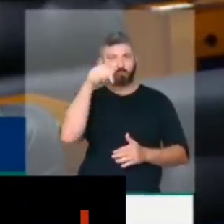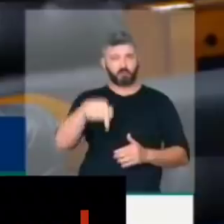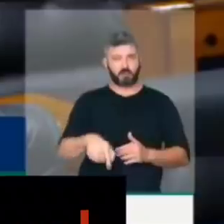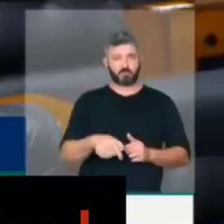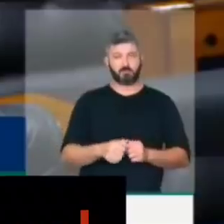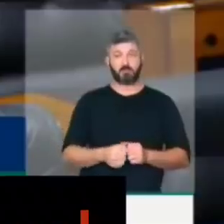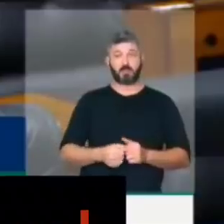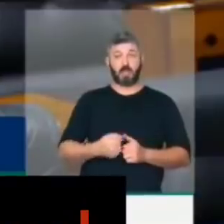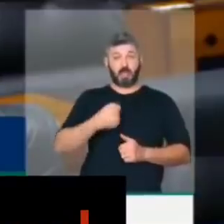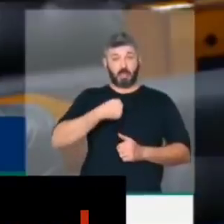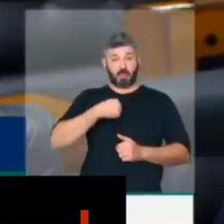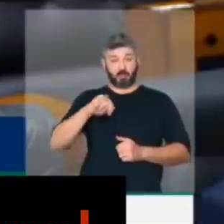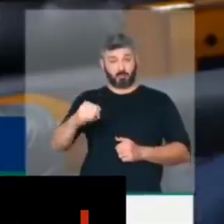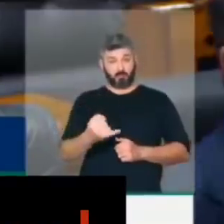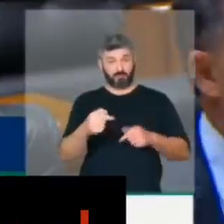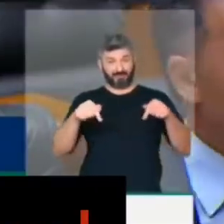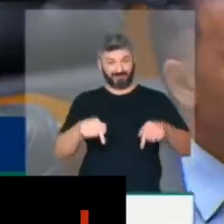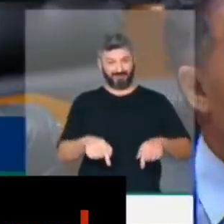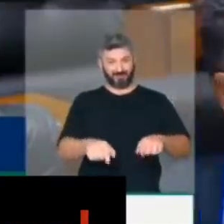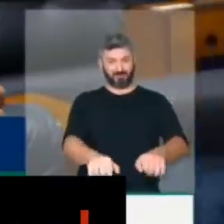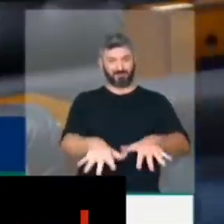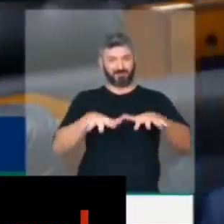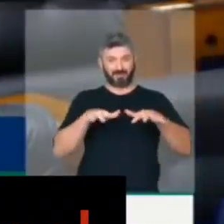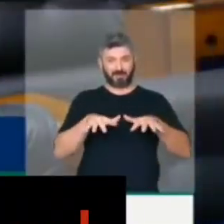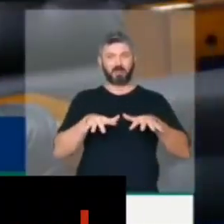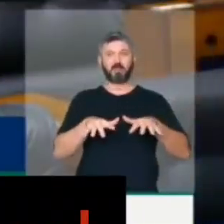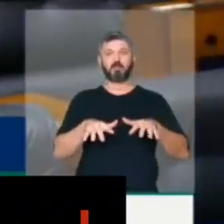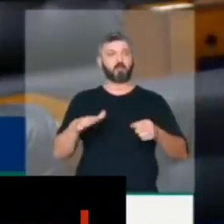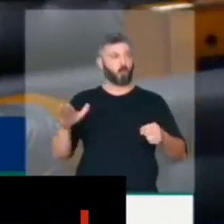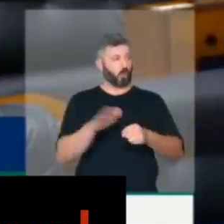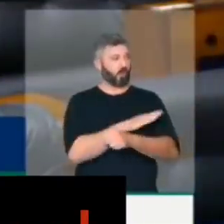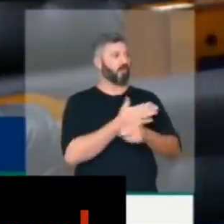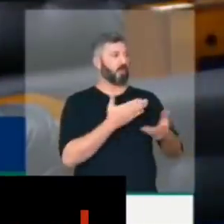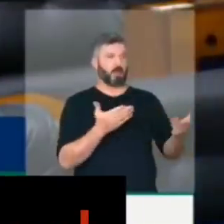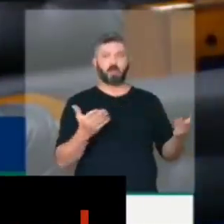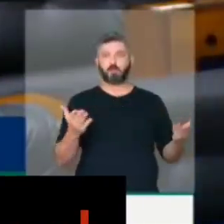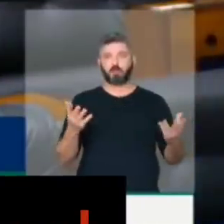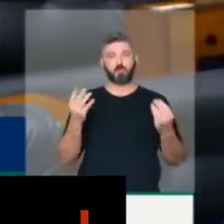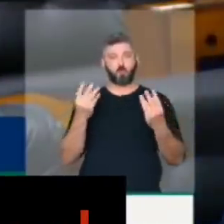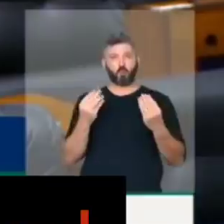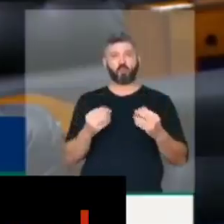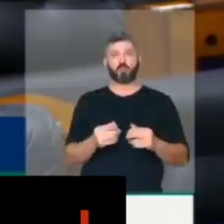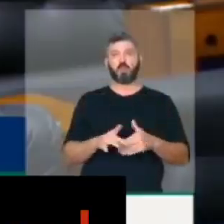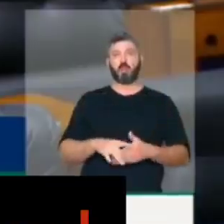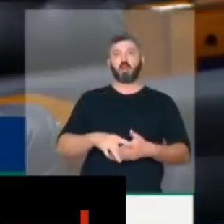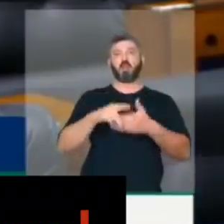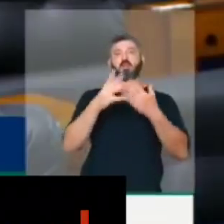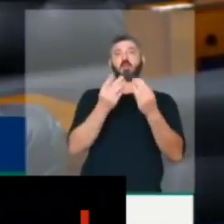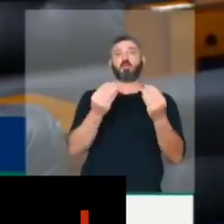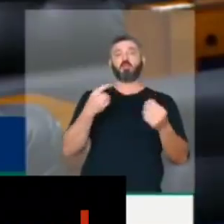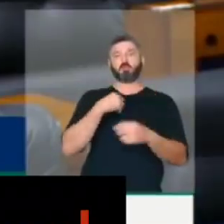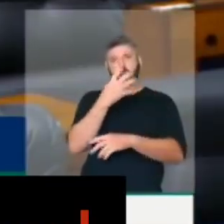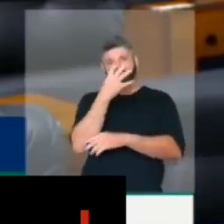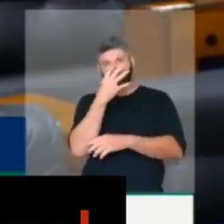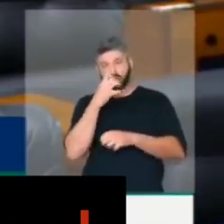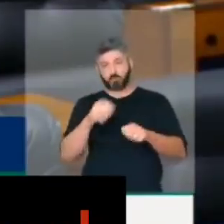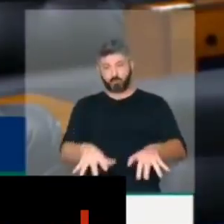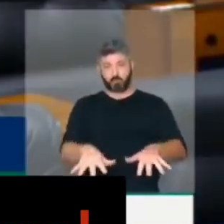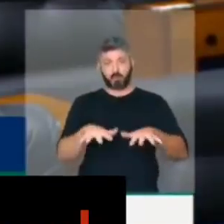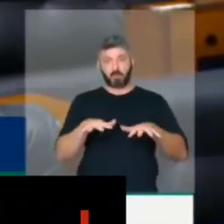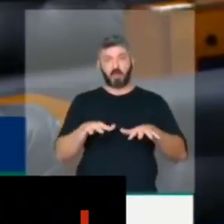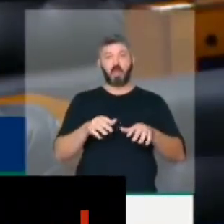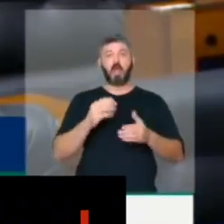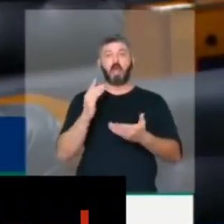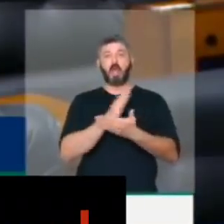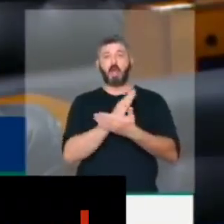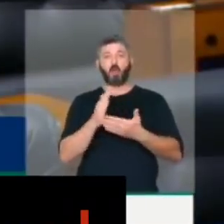casa. Eu aproveito que o plenário está bastante cheio aqui. Nós temos líderes acompanhando do plenário, outros